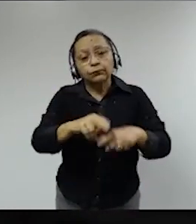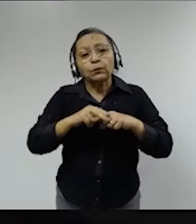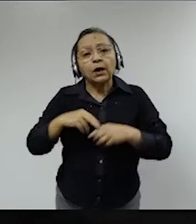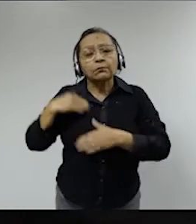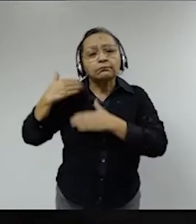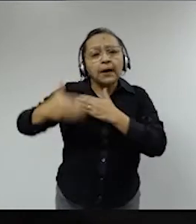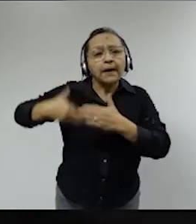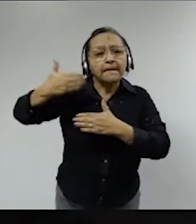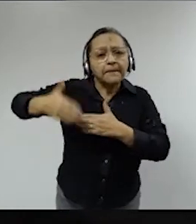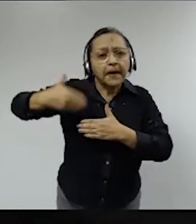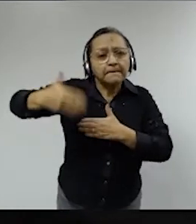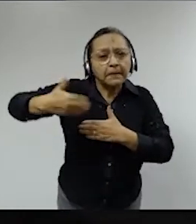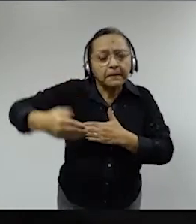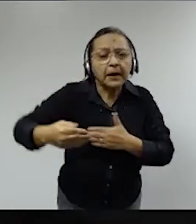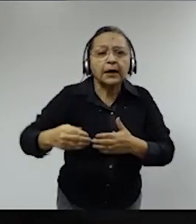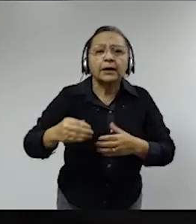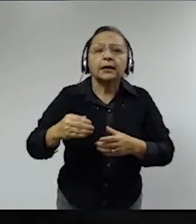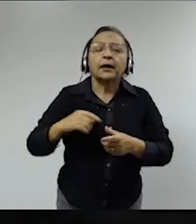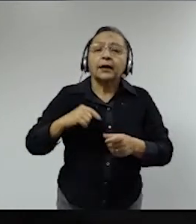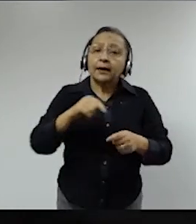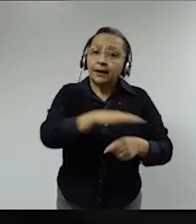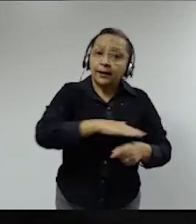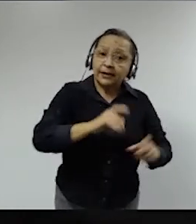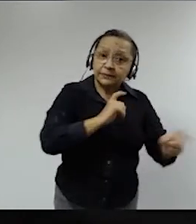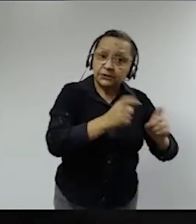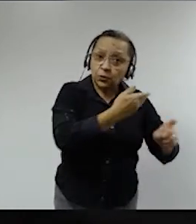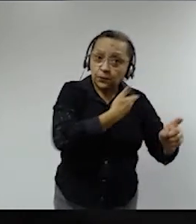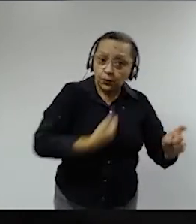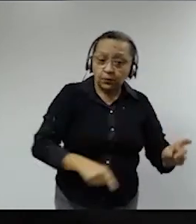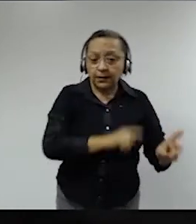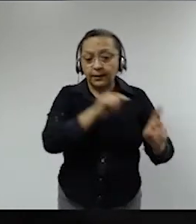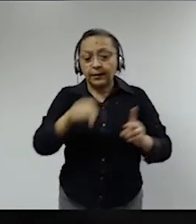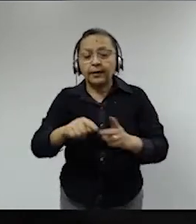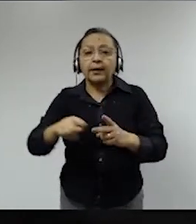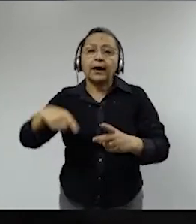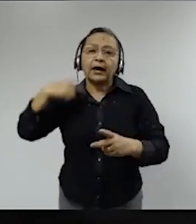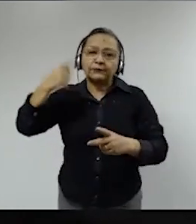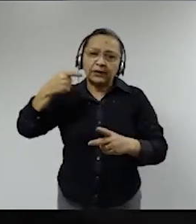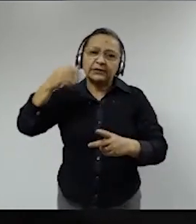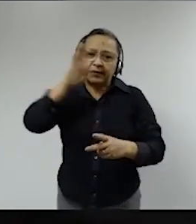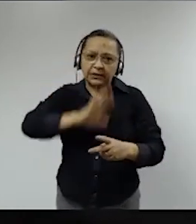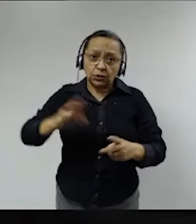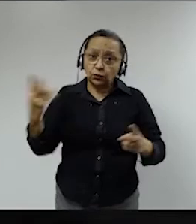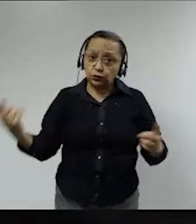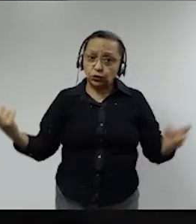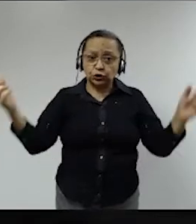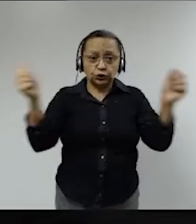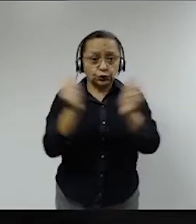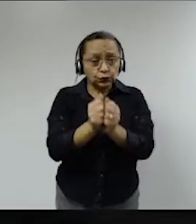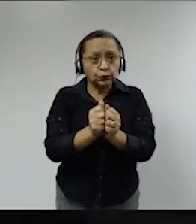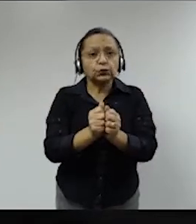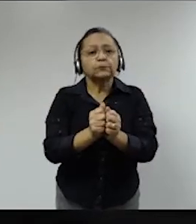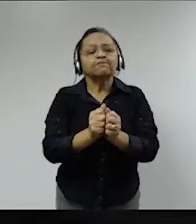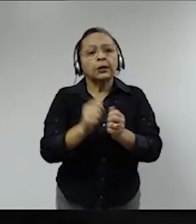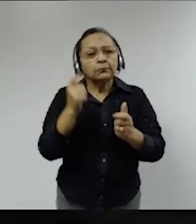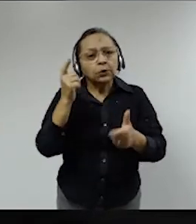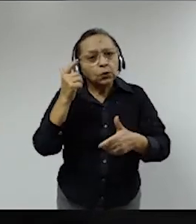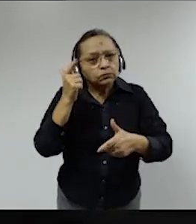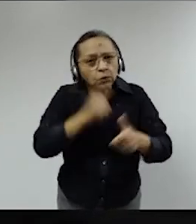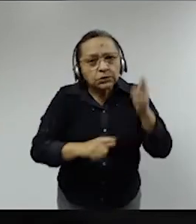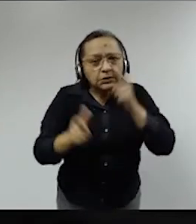parceria histórica entre a administração pública e a advocacia nacional. Temos um ambiente